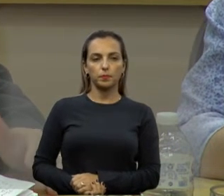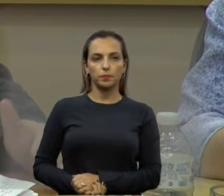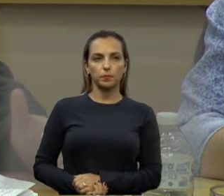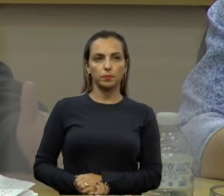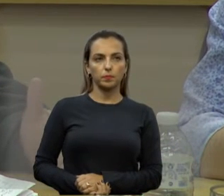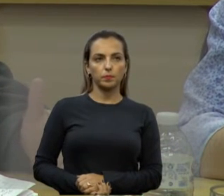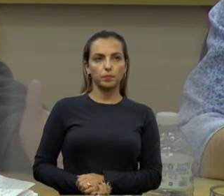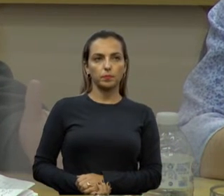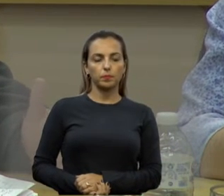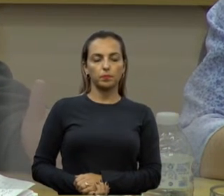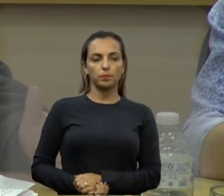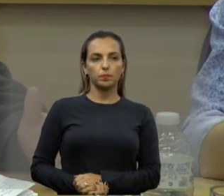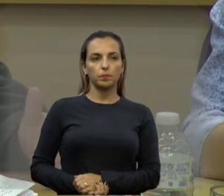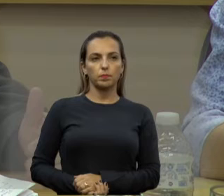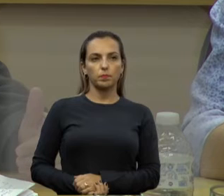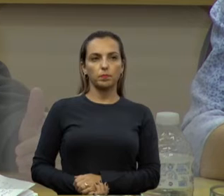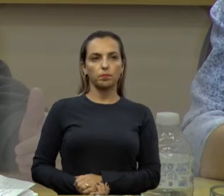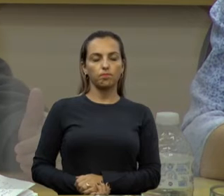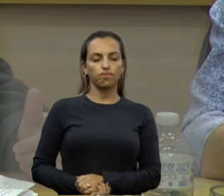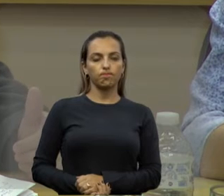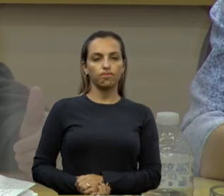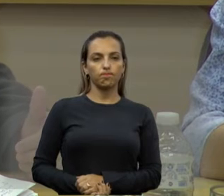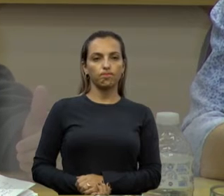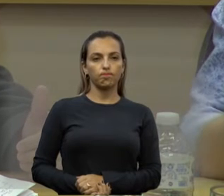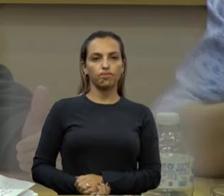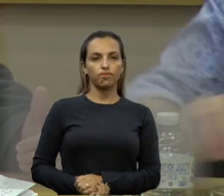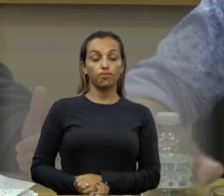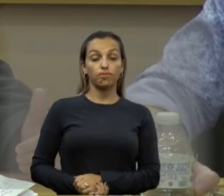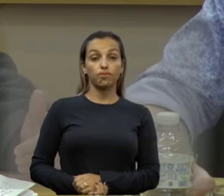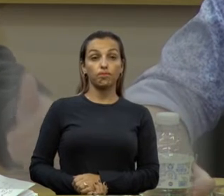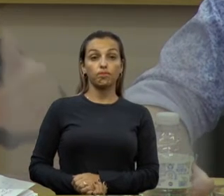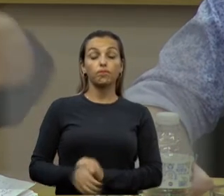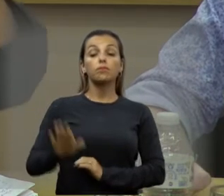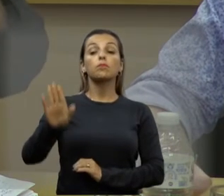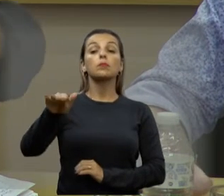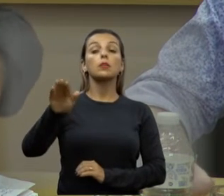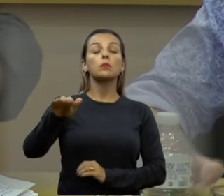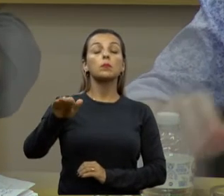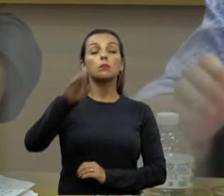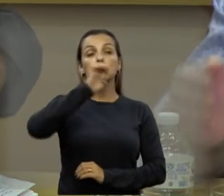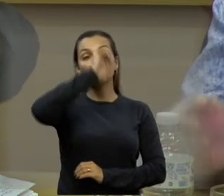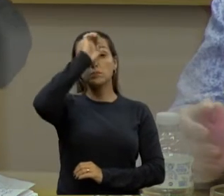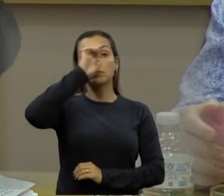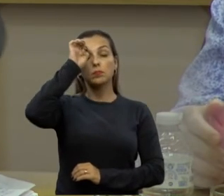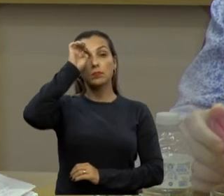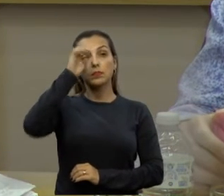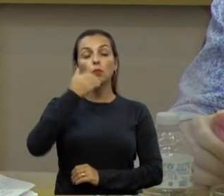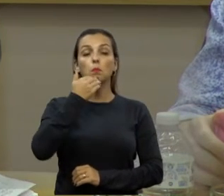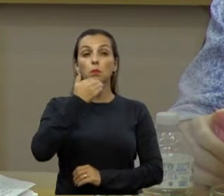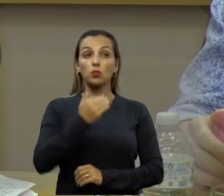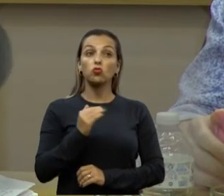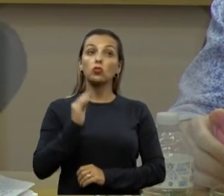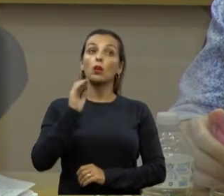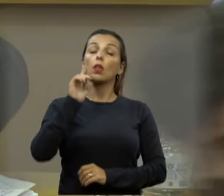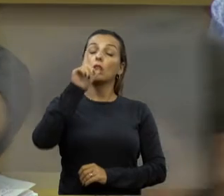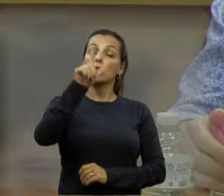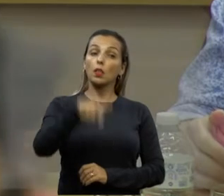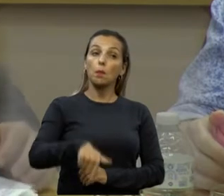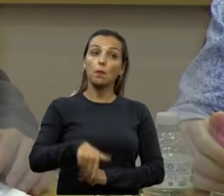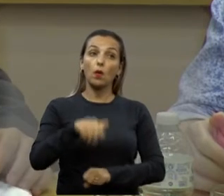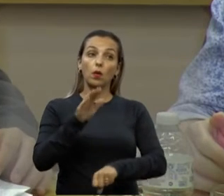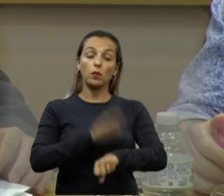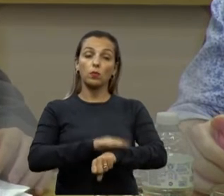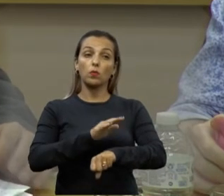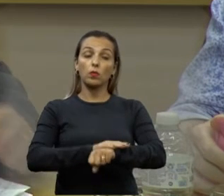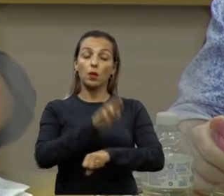até para democracia da casa vereador Edson real posso fazer o pedido depois que até a reserva